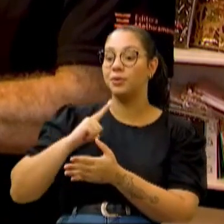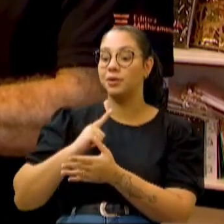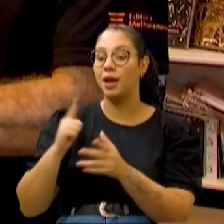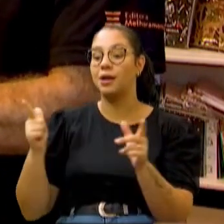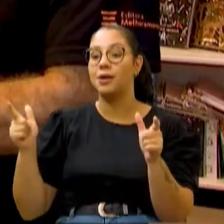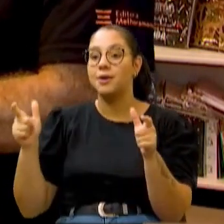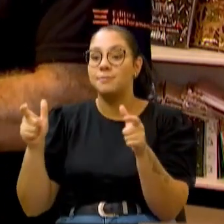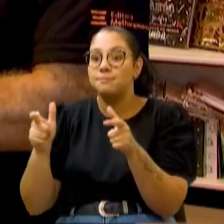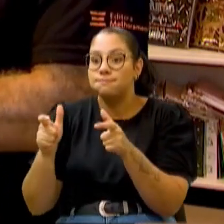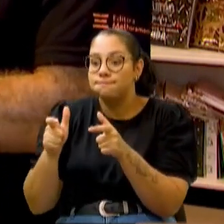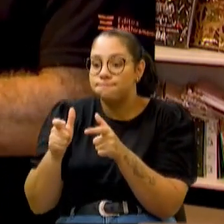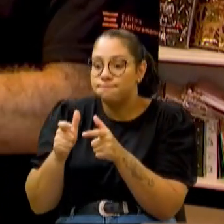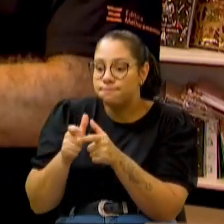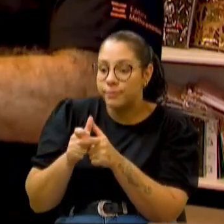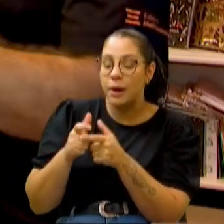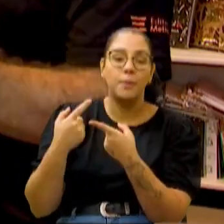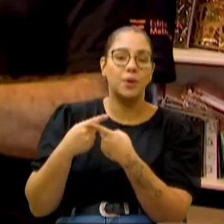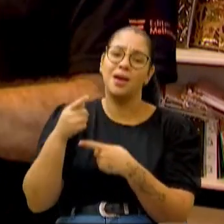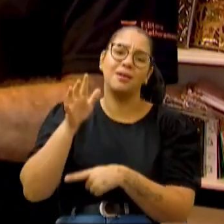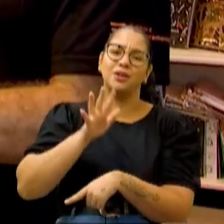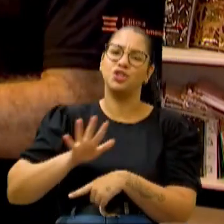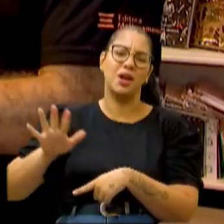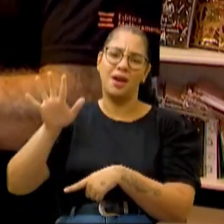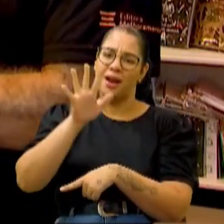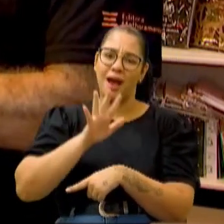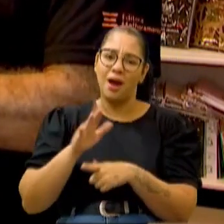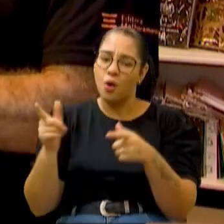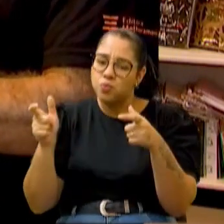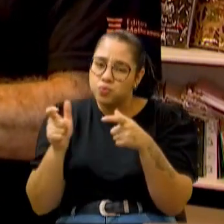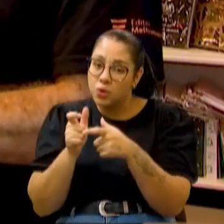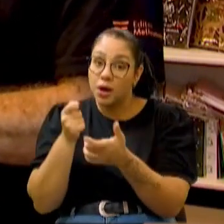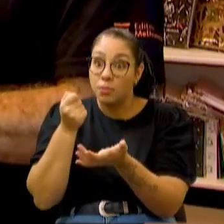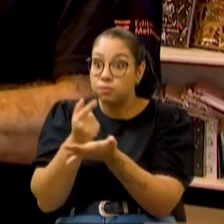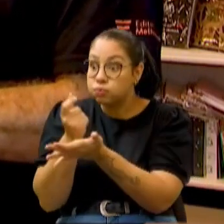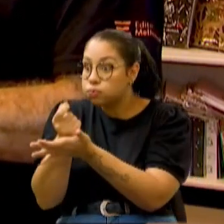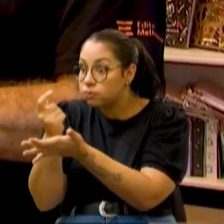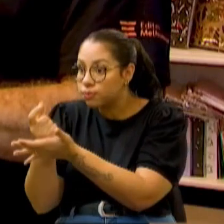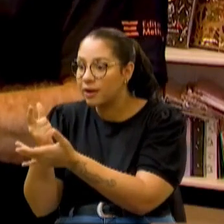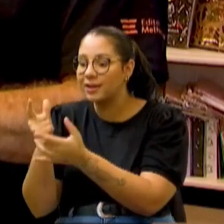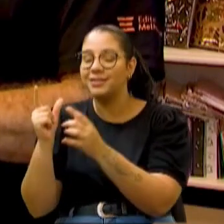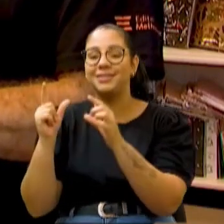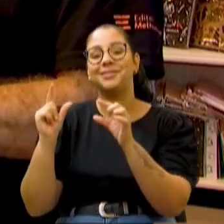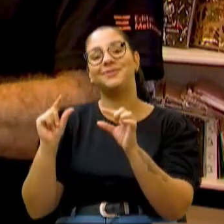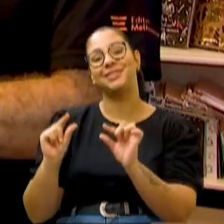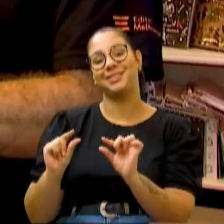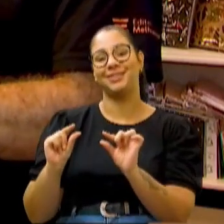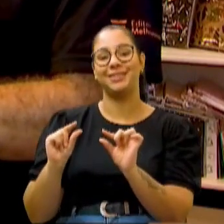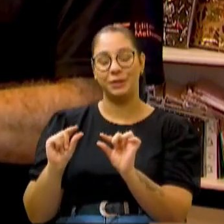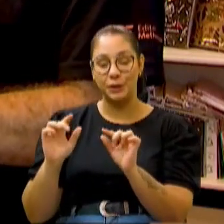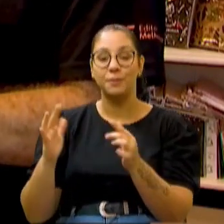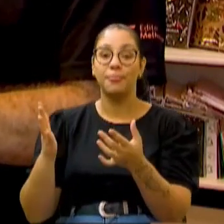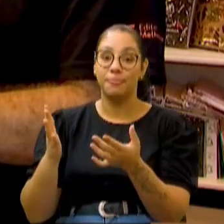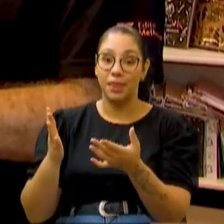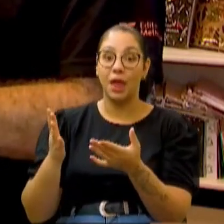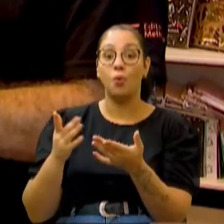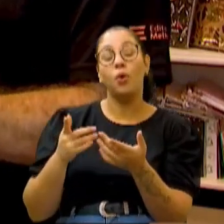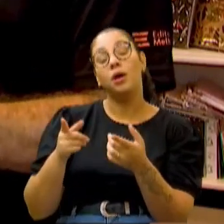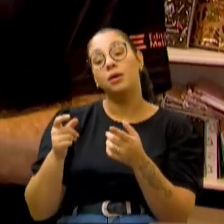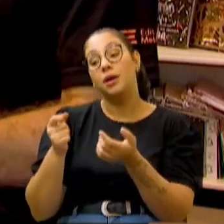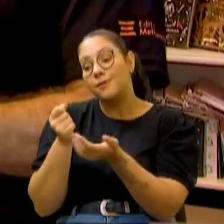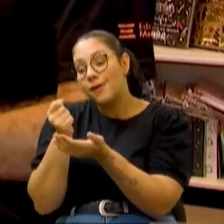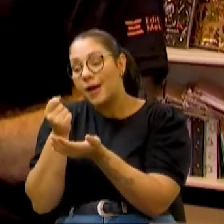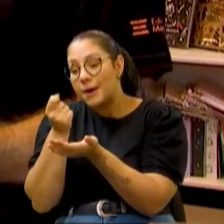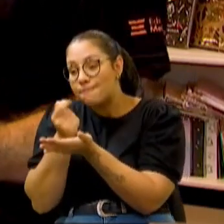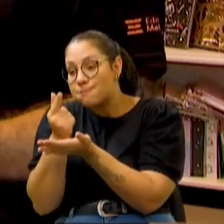uma retração no mercado, né? O mercado como um todo compra um pouquinho menos, um pouco menos, consequentemente